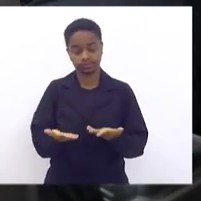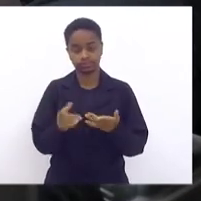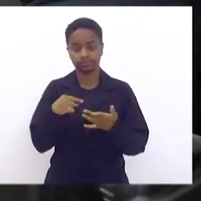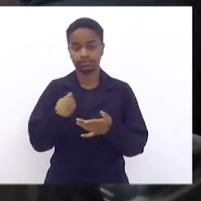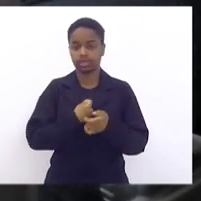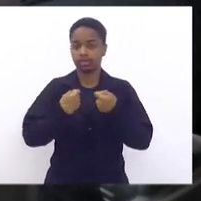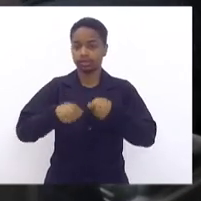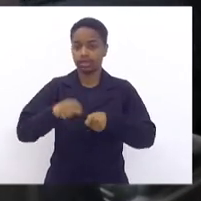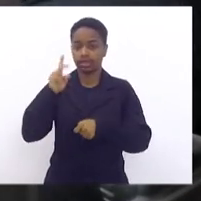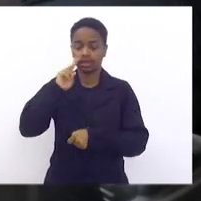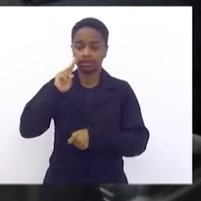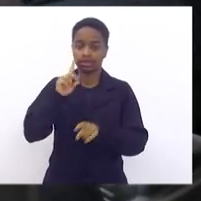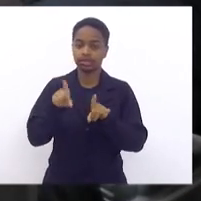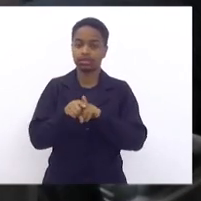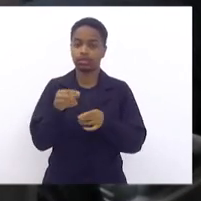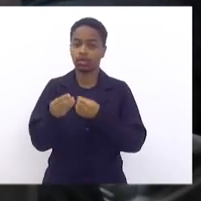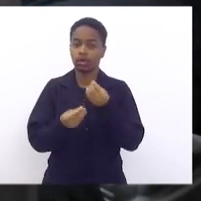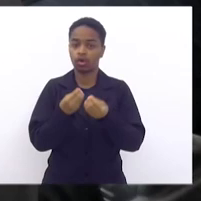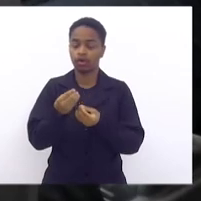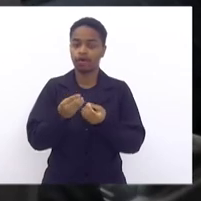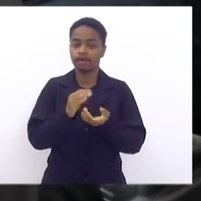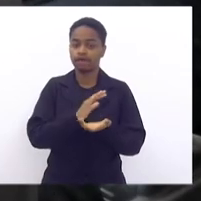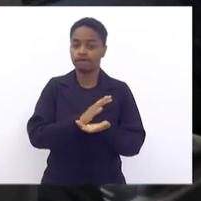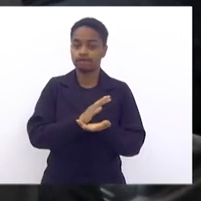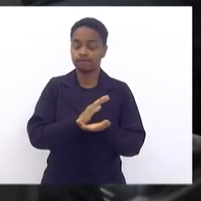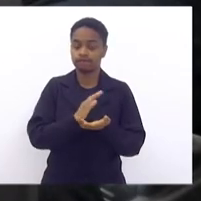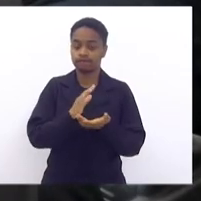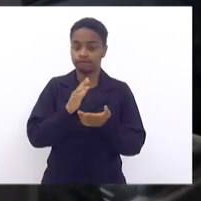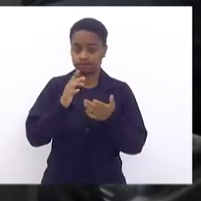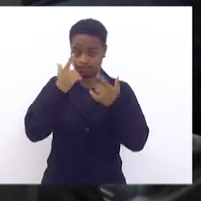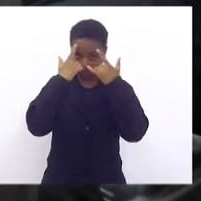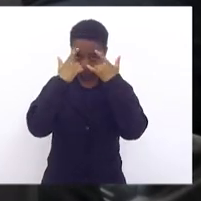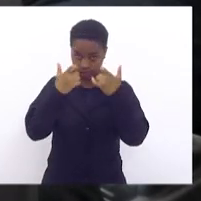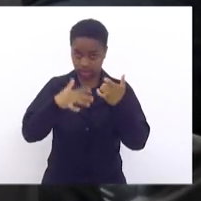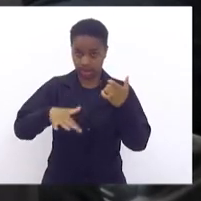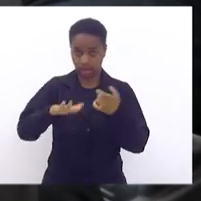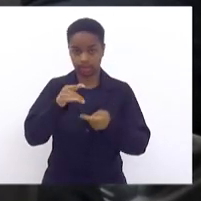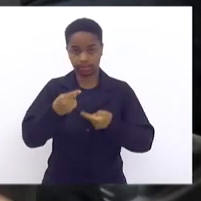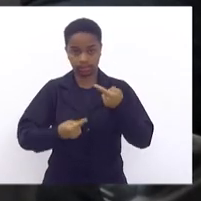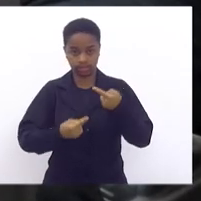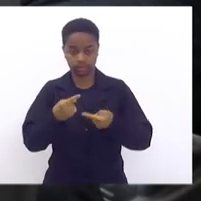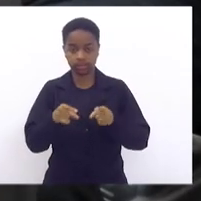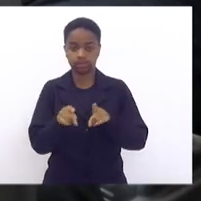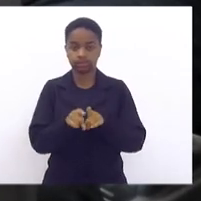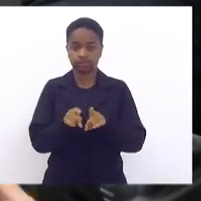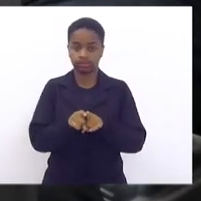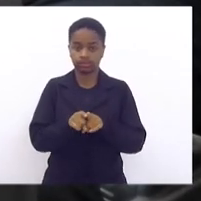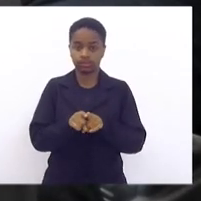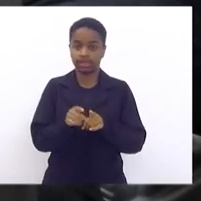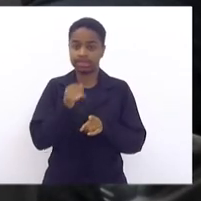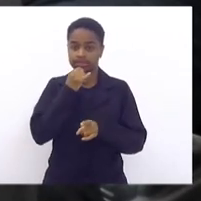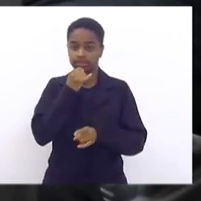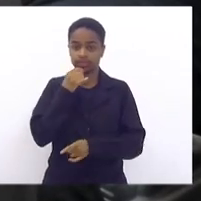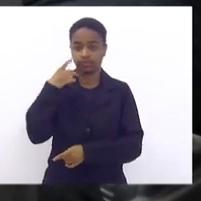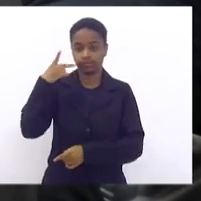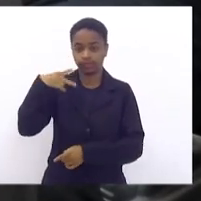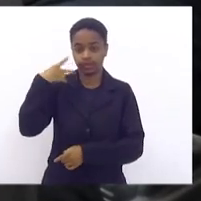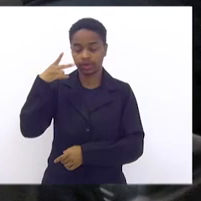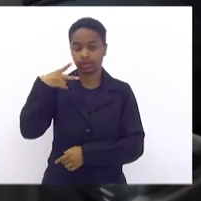que lembrar aqui a questão da violência das mulheres na política, a professora Mariana citou, e como, por exemplo, vereadoras,